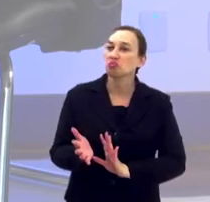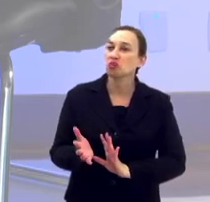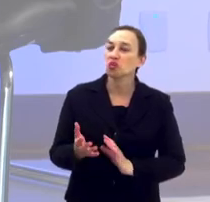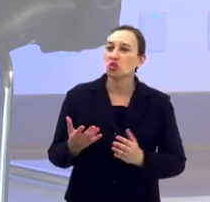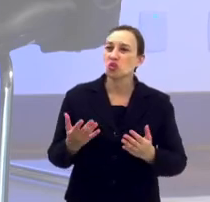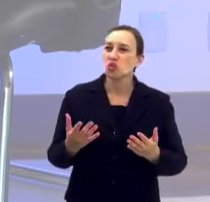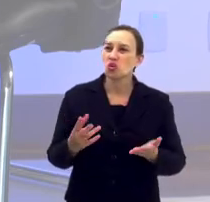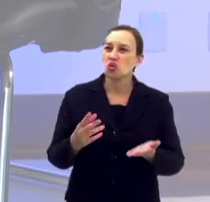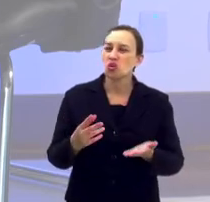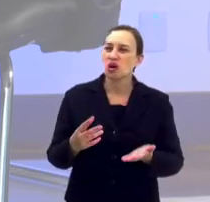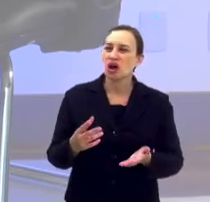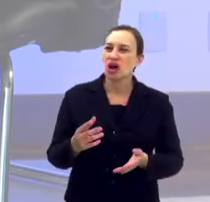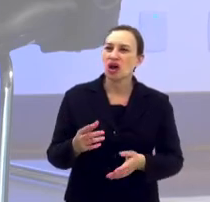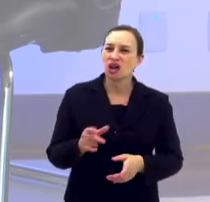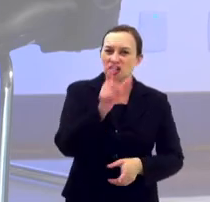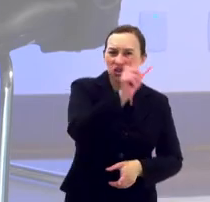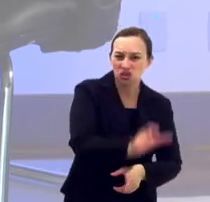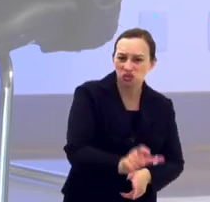aqueles corpos